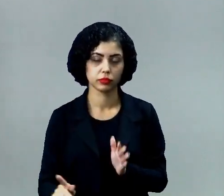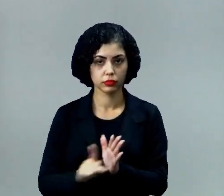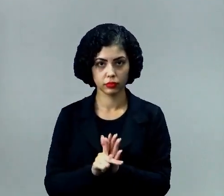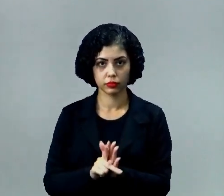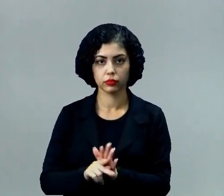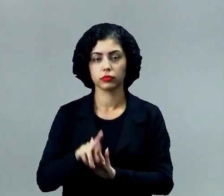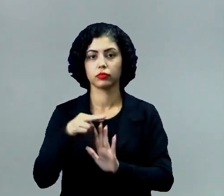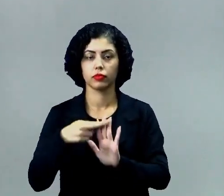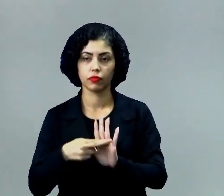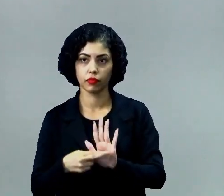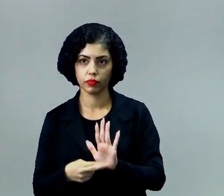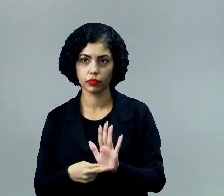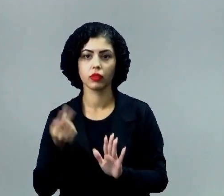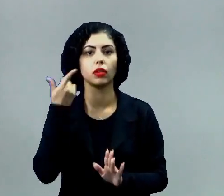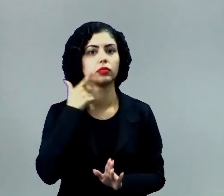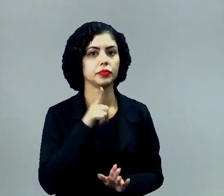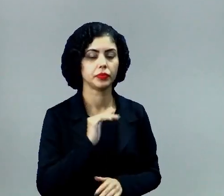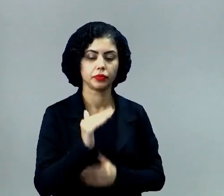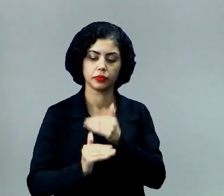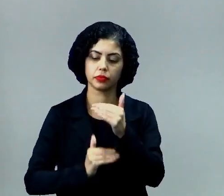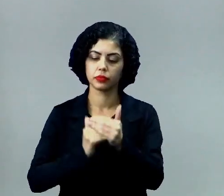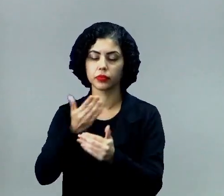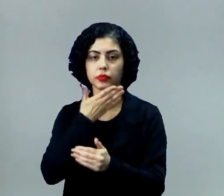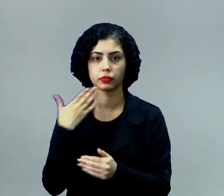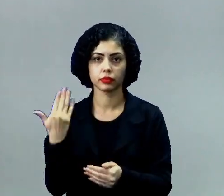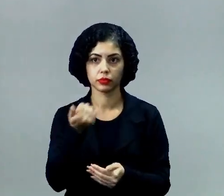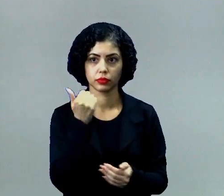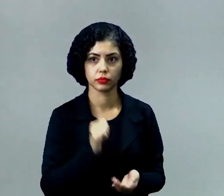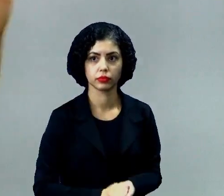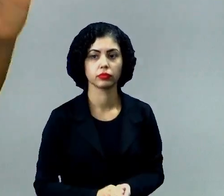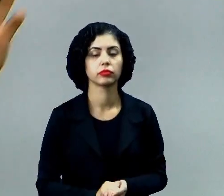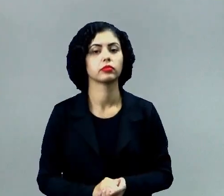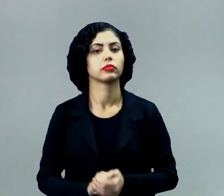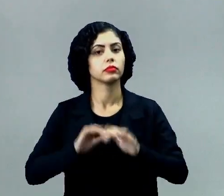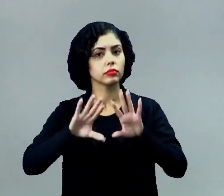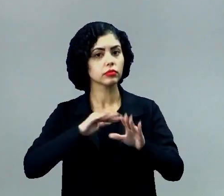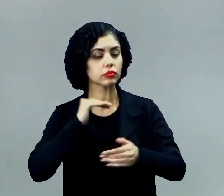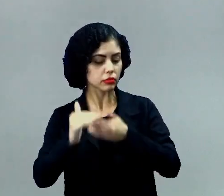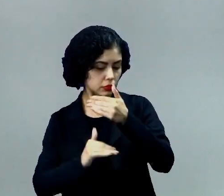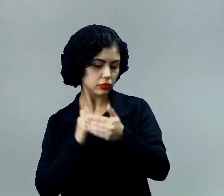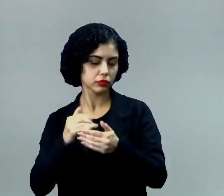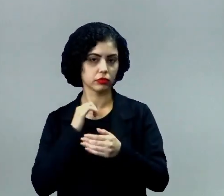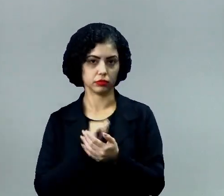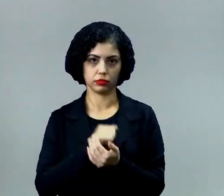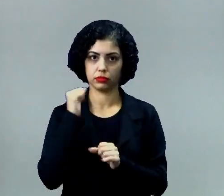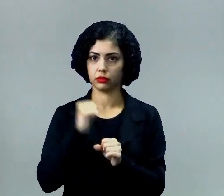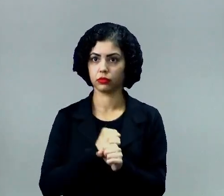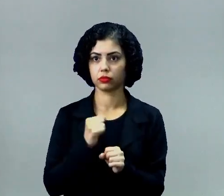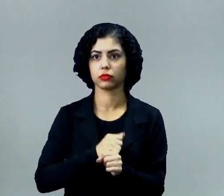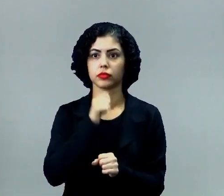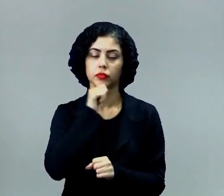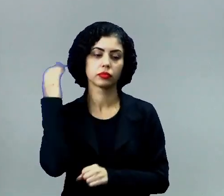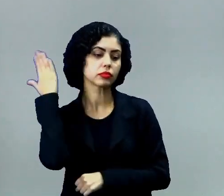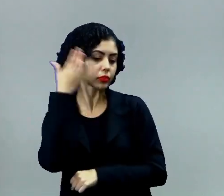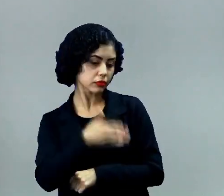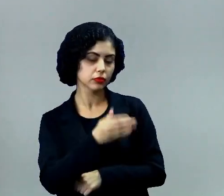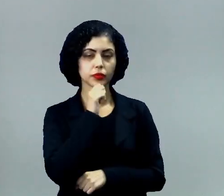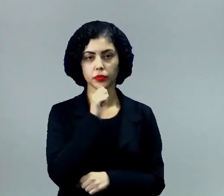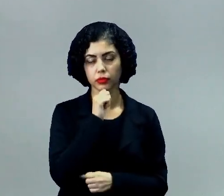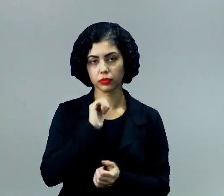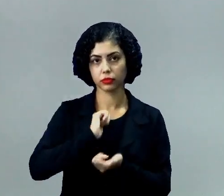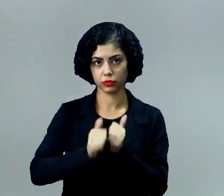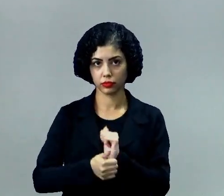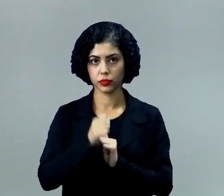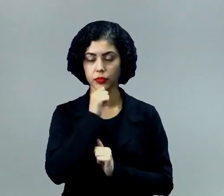oficialização dessas regras, a gente consegue o desenvolvimento esportivo. Então, essa evolução, essa construção nos direciona para a definição